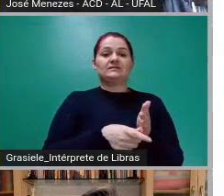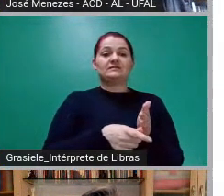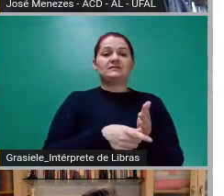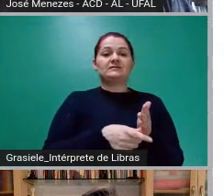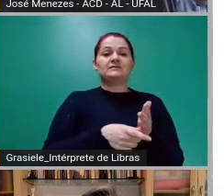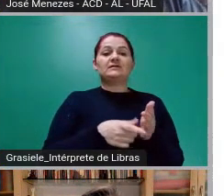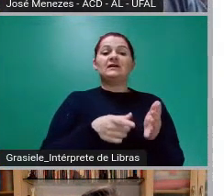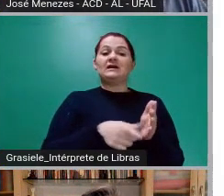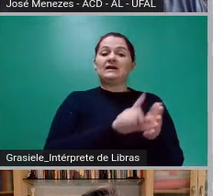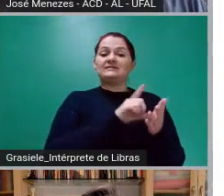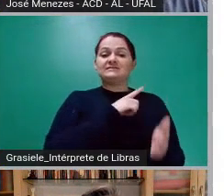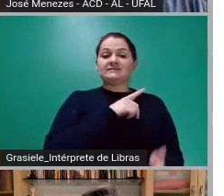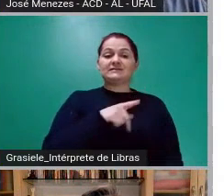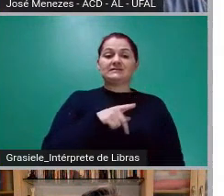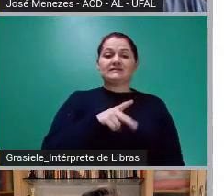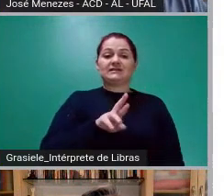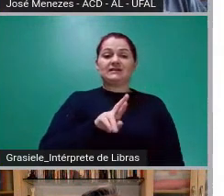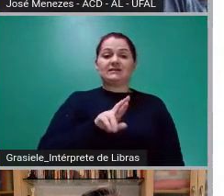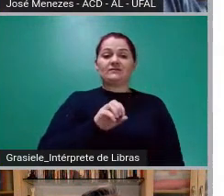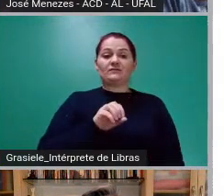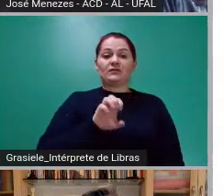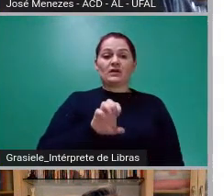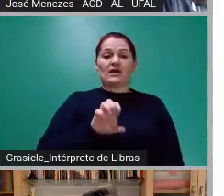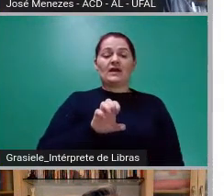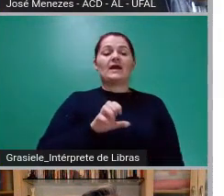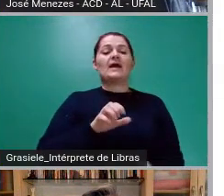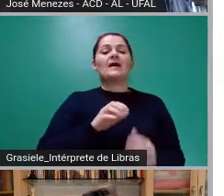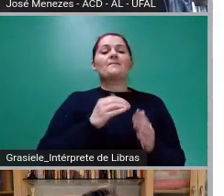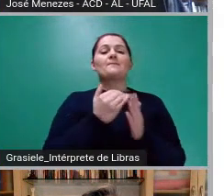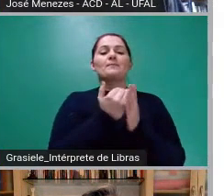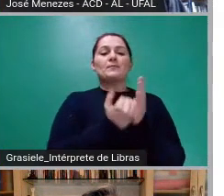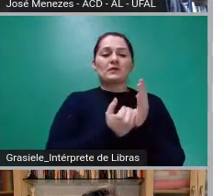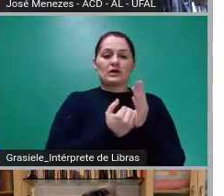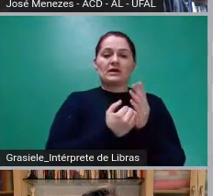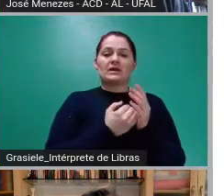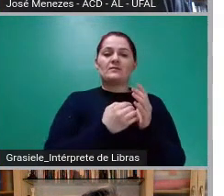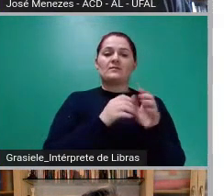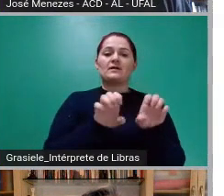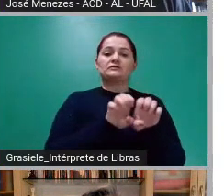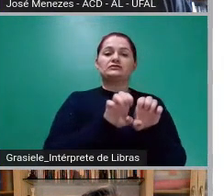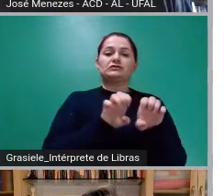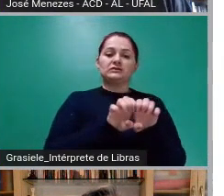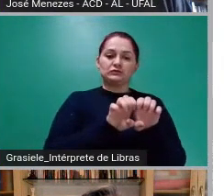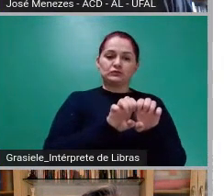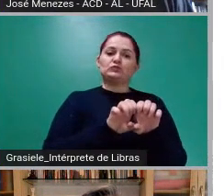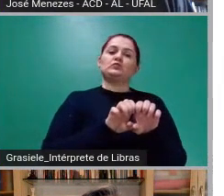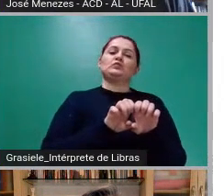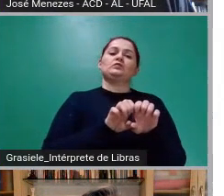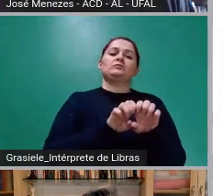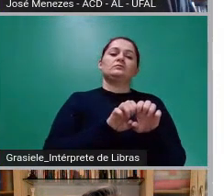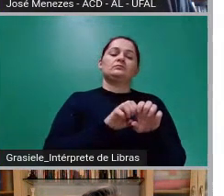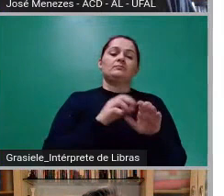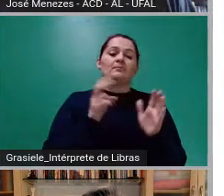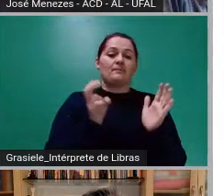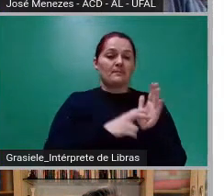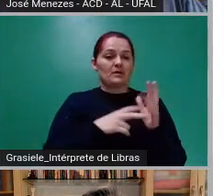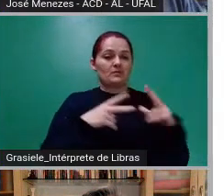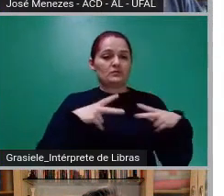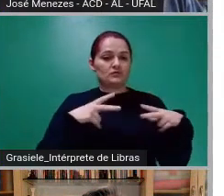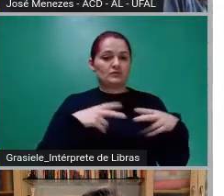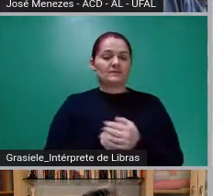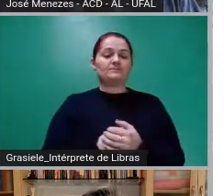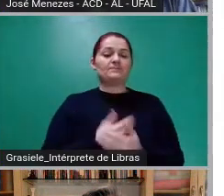Programa de Reestruturação dos Bancos Privados. E eu diria, só aqui o governo gastou 105 bilhões.